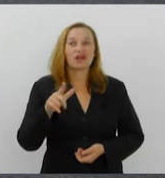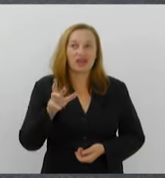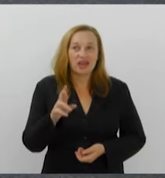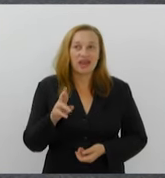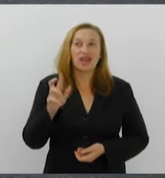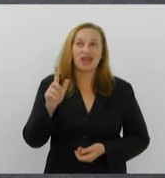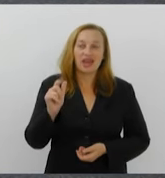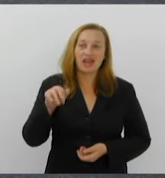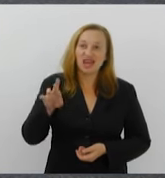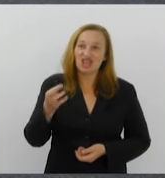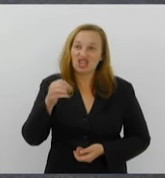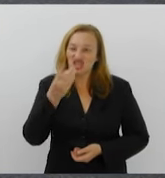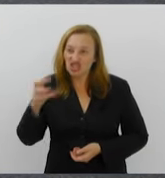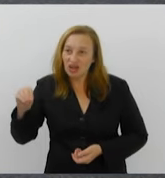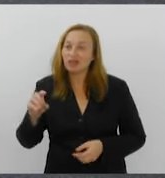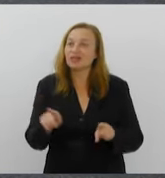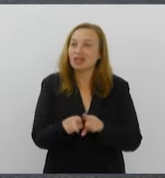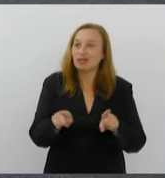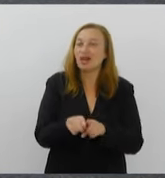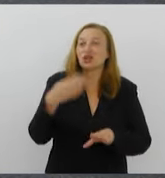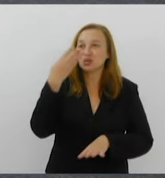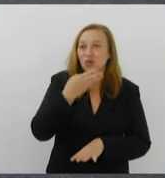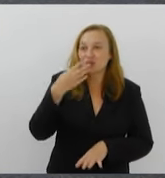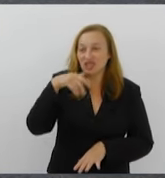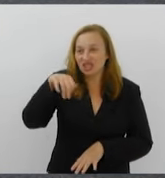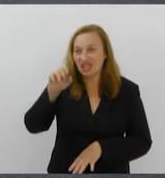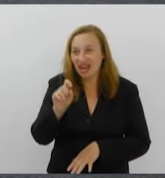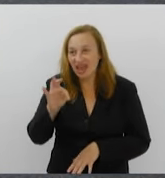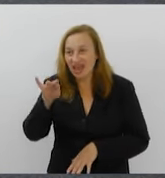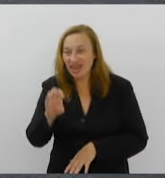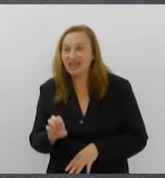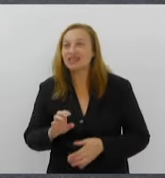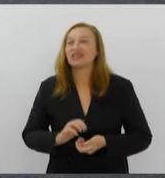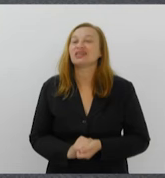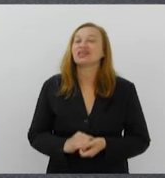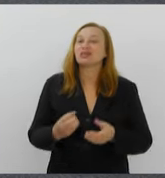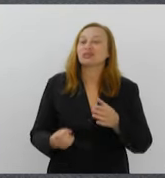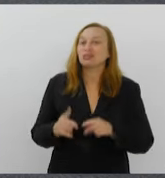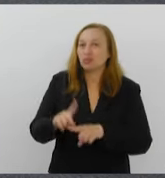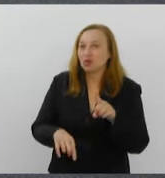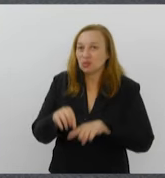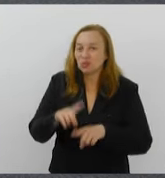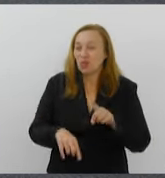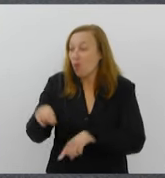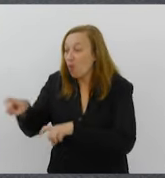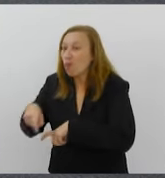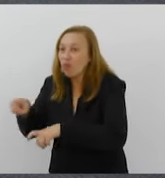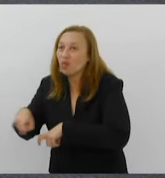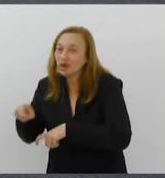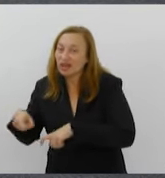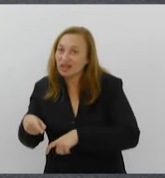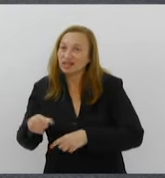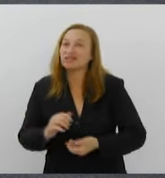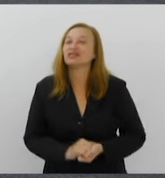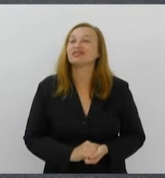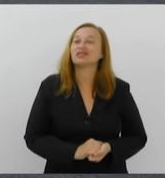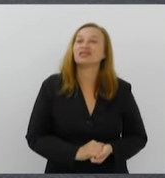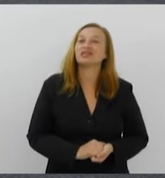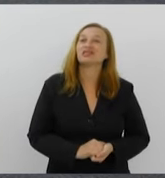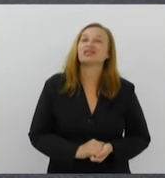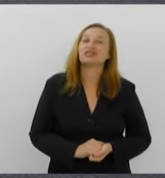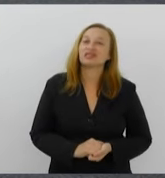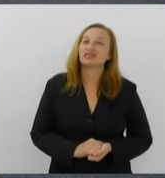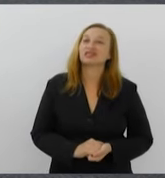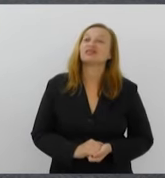de leite, mas é com todo carinho que eu trago em nome dos produtores rurais, que vão ser aí os grandes contemplados